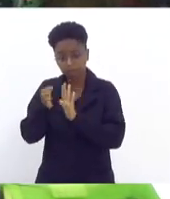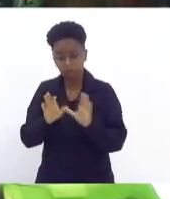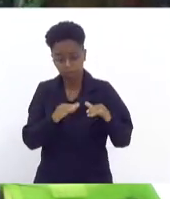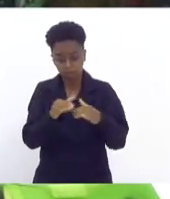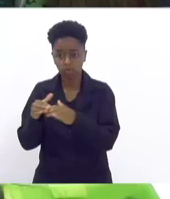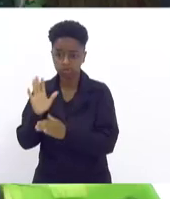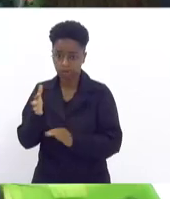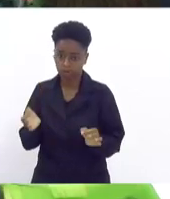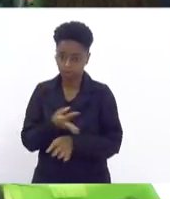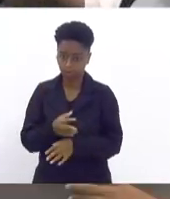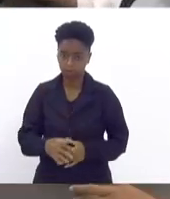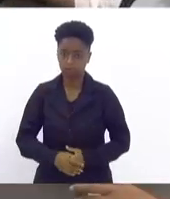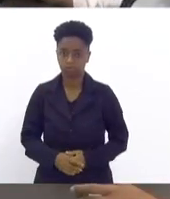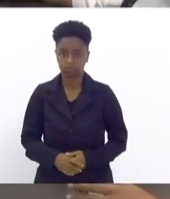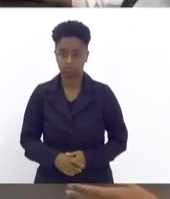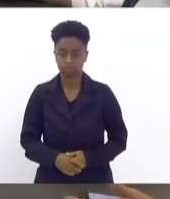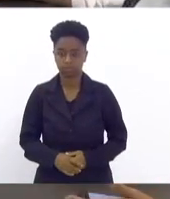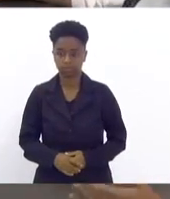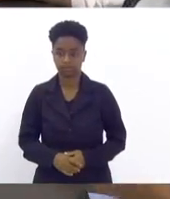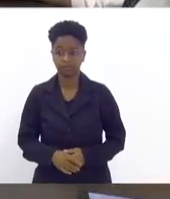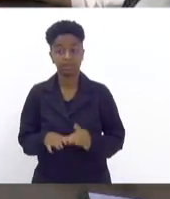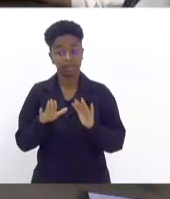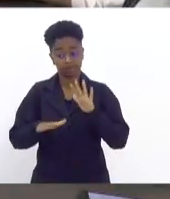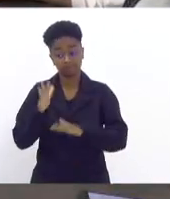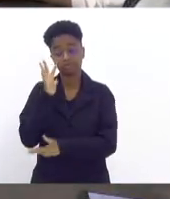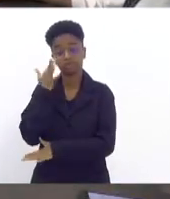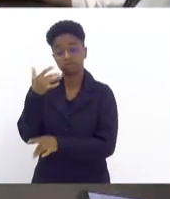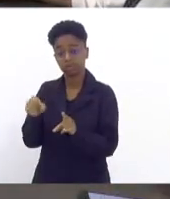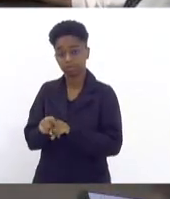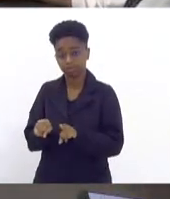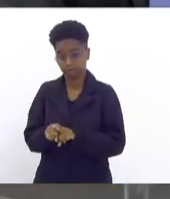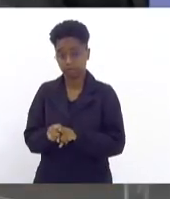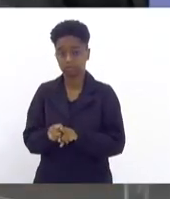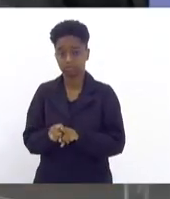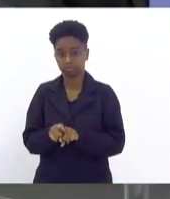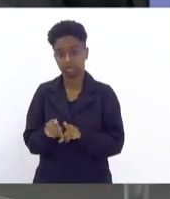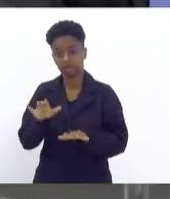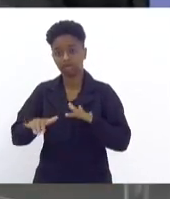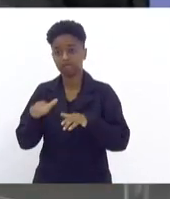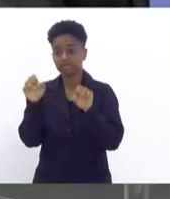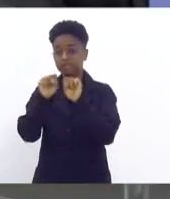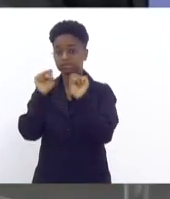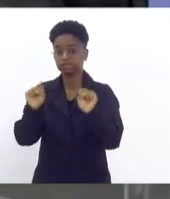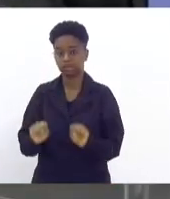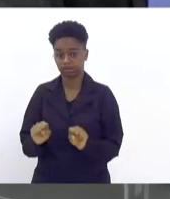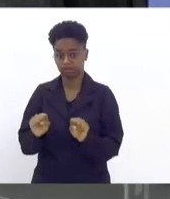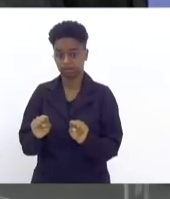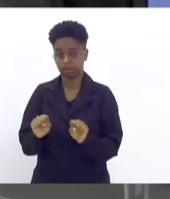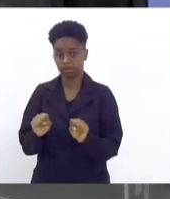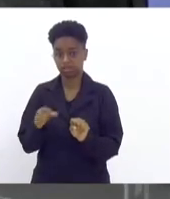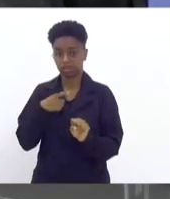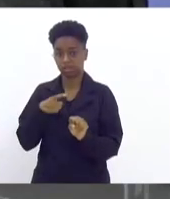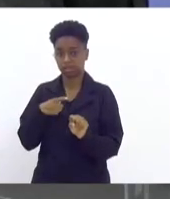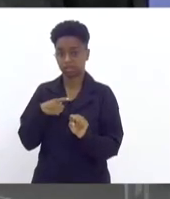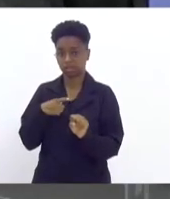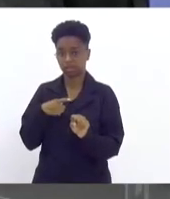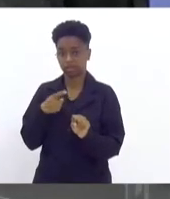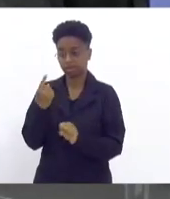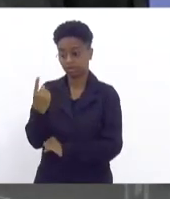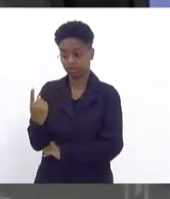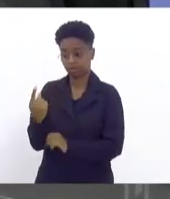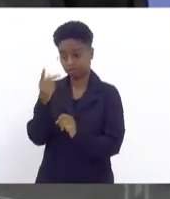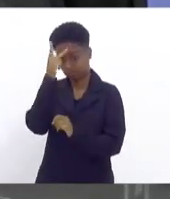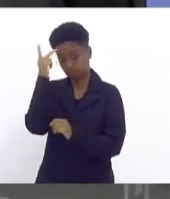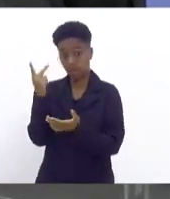etc. Perfeito. Às vezes é decisão também. O note é um sistema que é alimentado por um indivíduo que